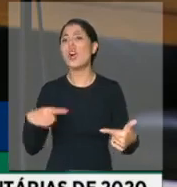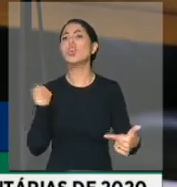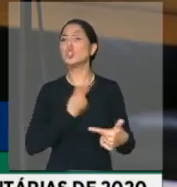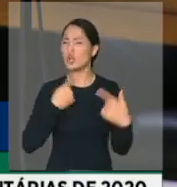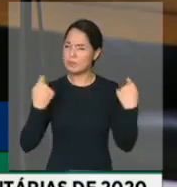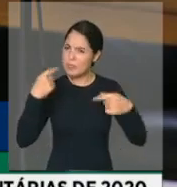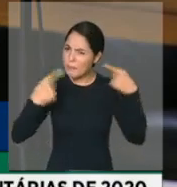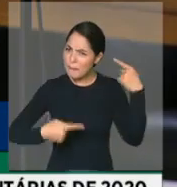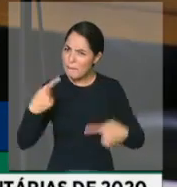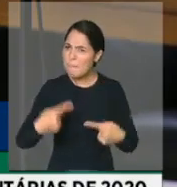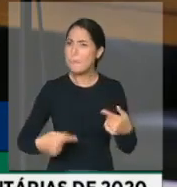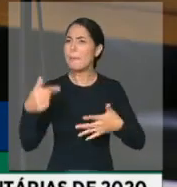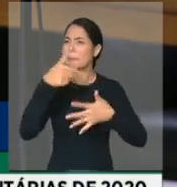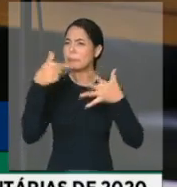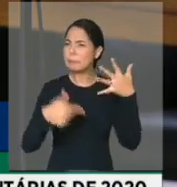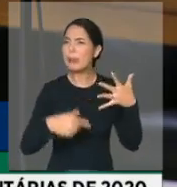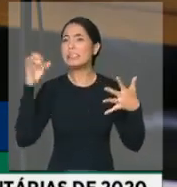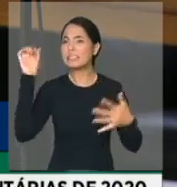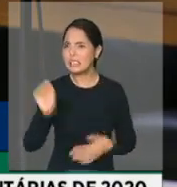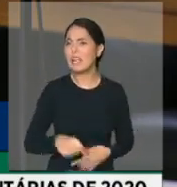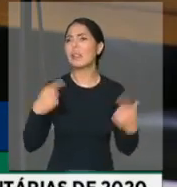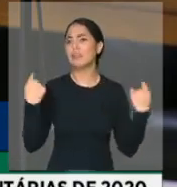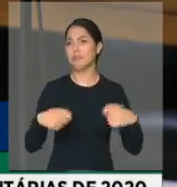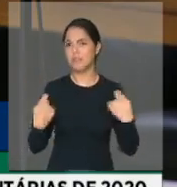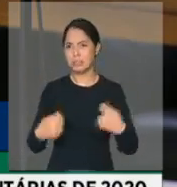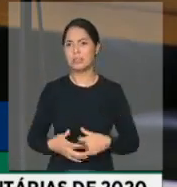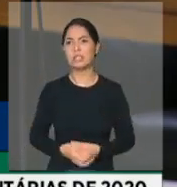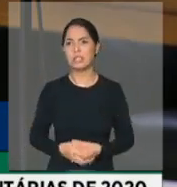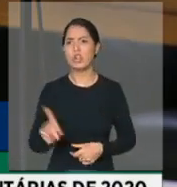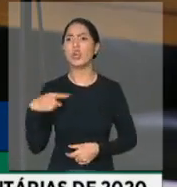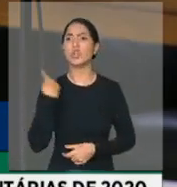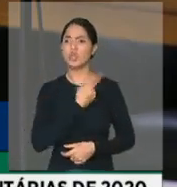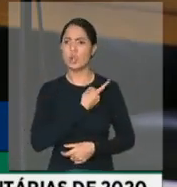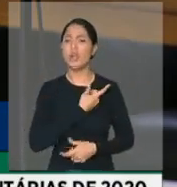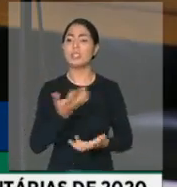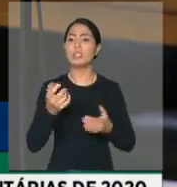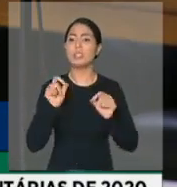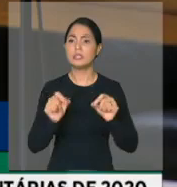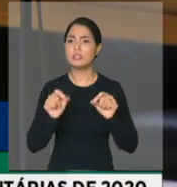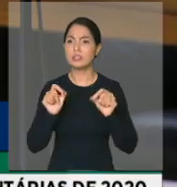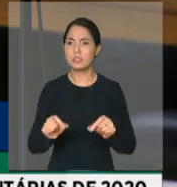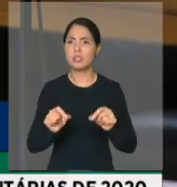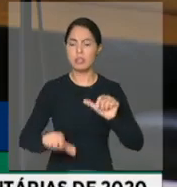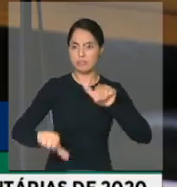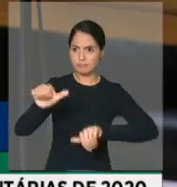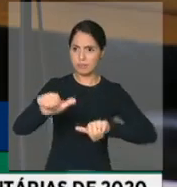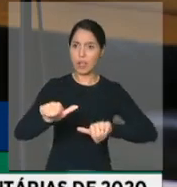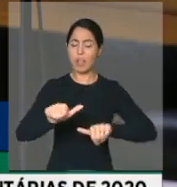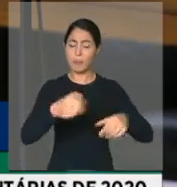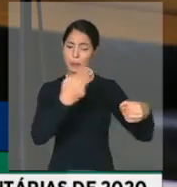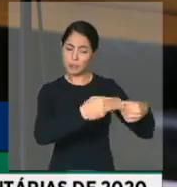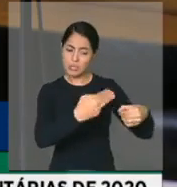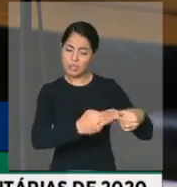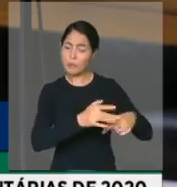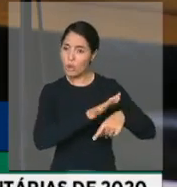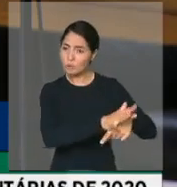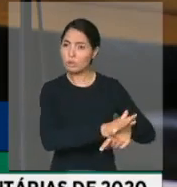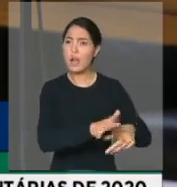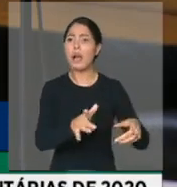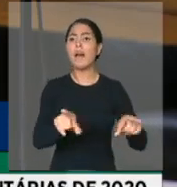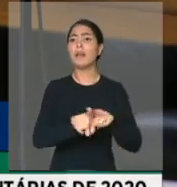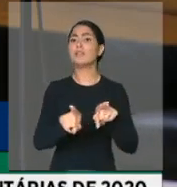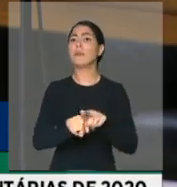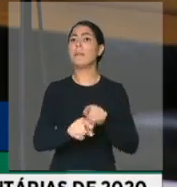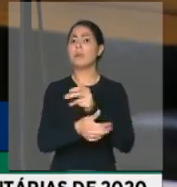discutir matérias emergenciais ao país, que nós queremos fazer o alívio fiscal para os municípios, ter suprimido a possibilidade de